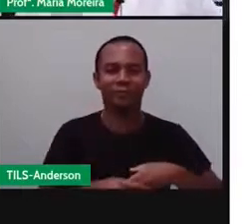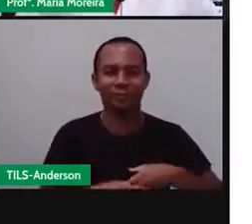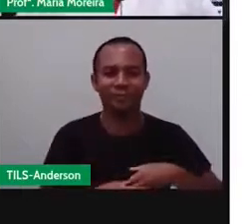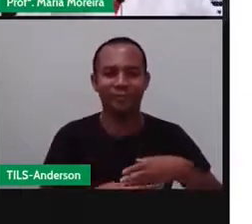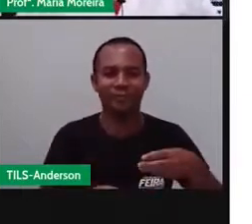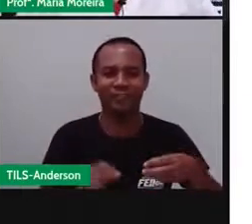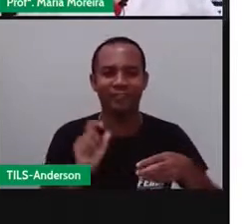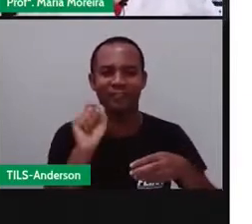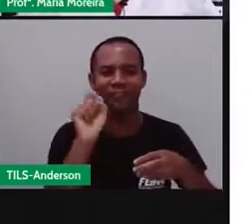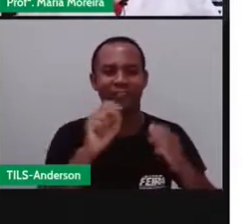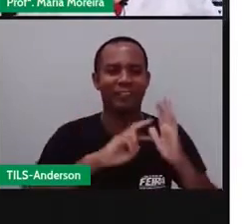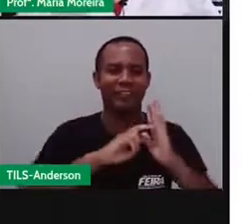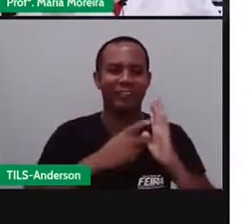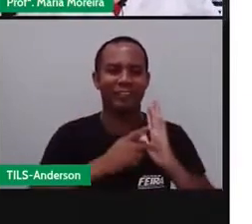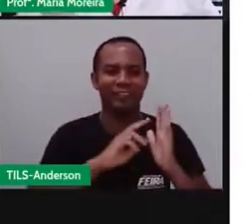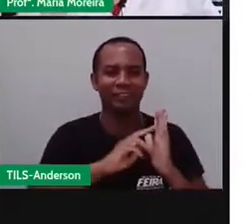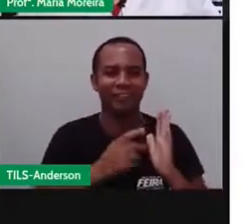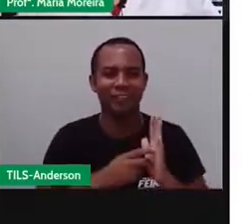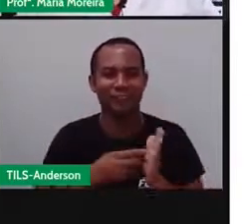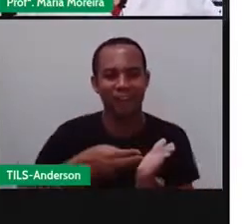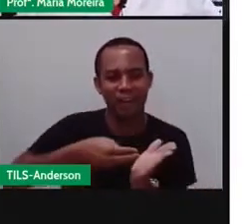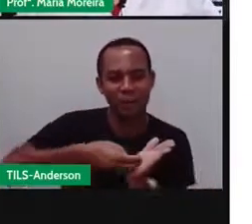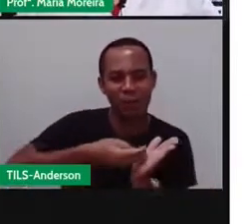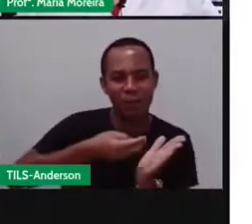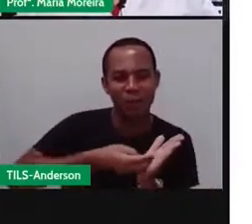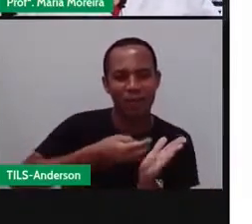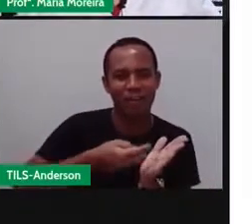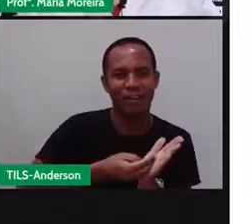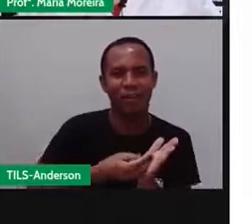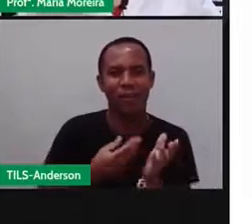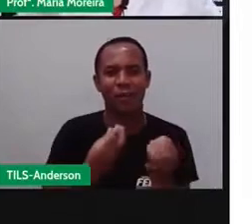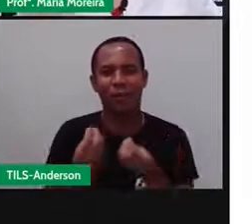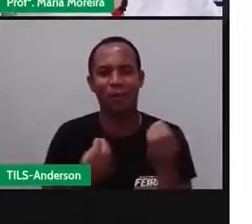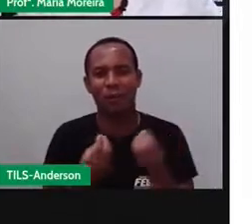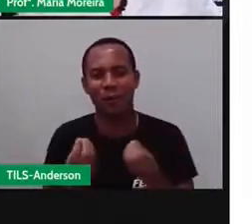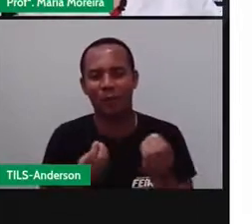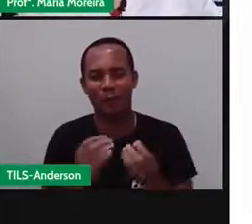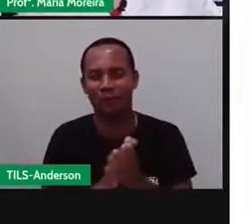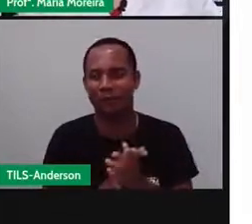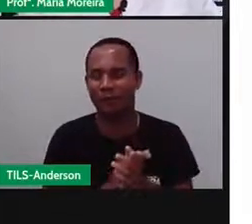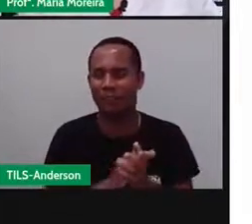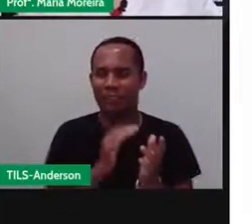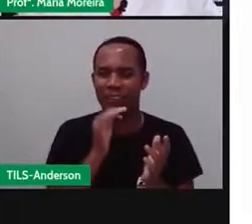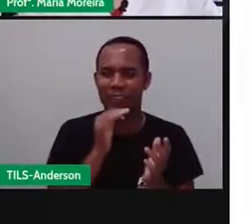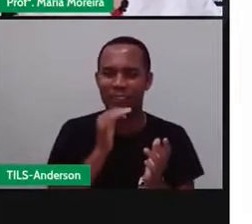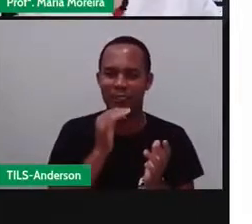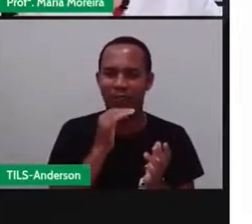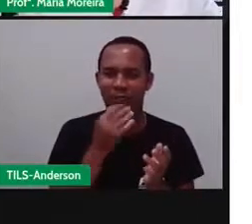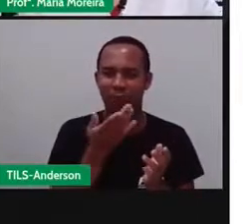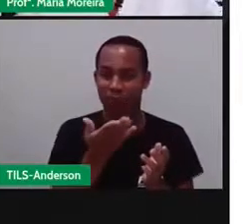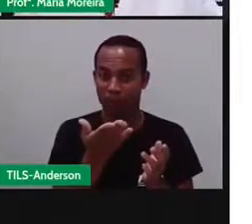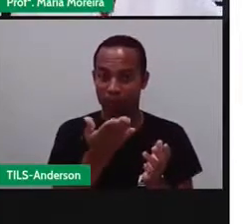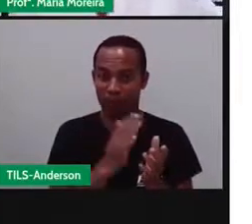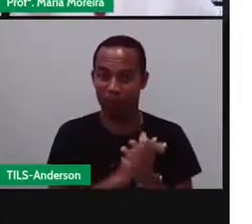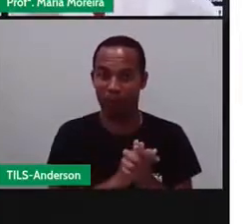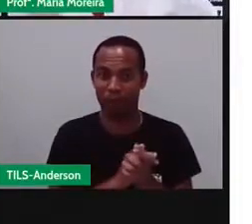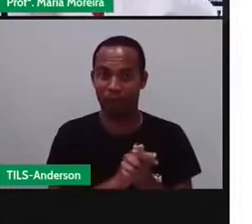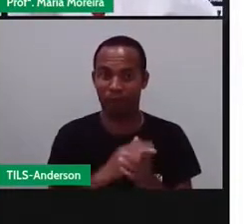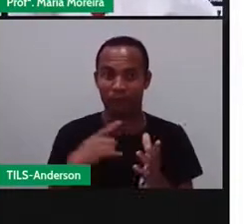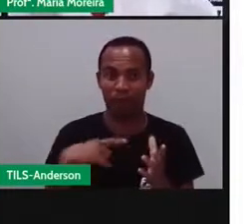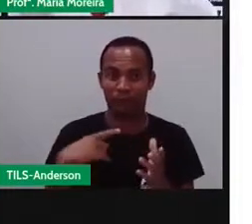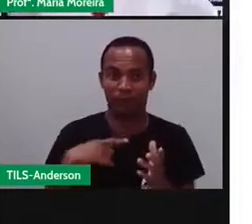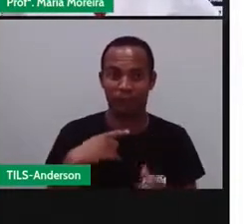O que significa fazer uma colher de chá de margarina, por exemplo? Dizer uma colher de chá de margarina, por exemplo. Né? Aí tem